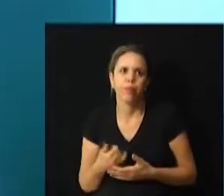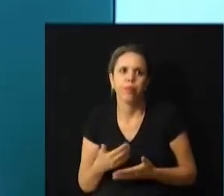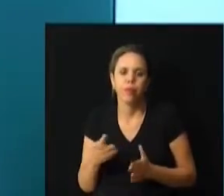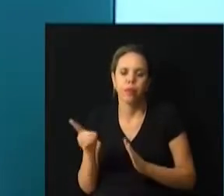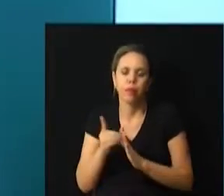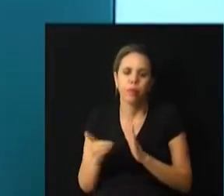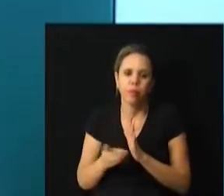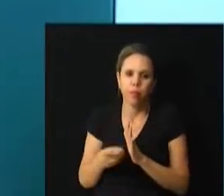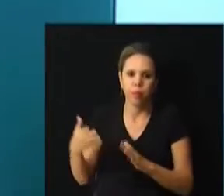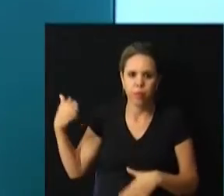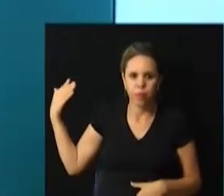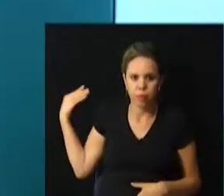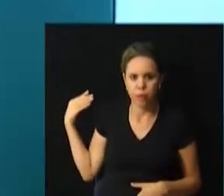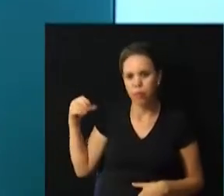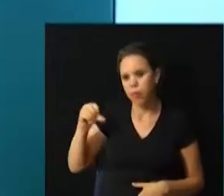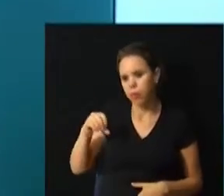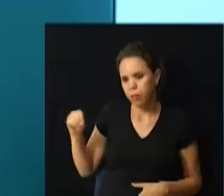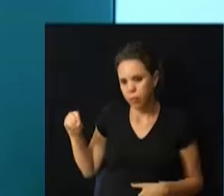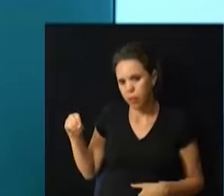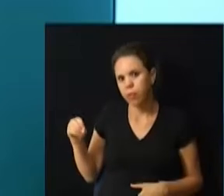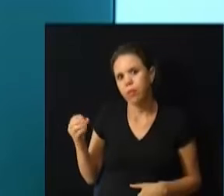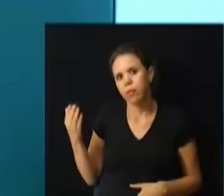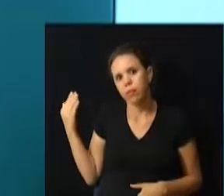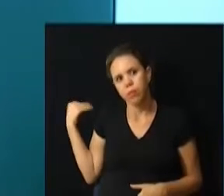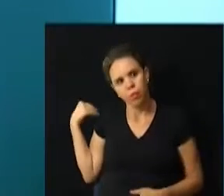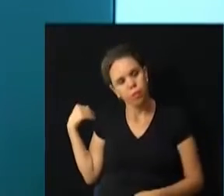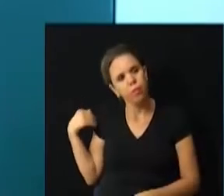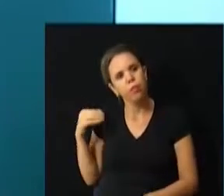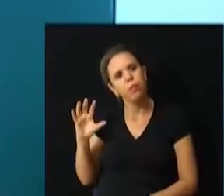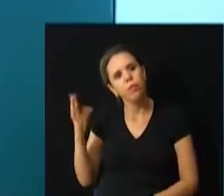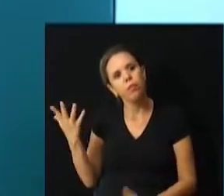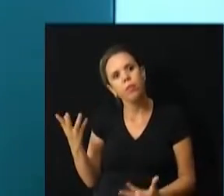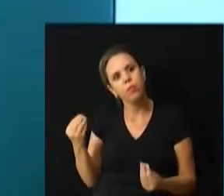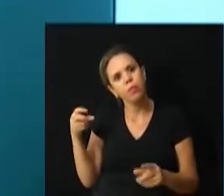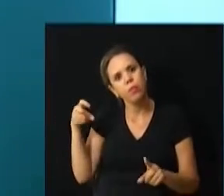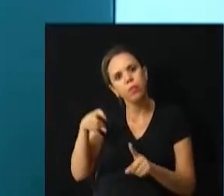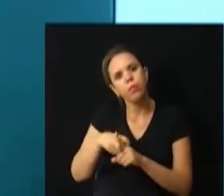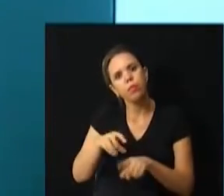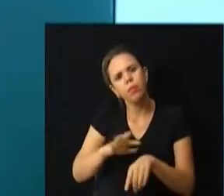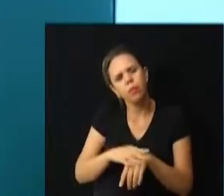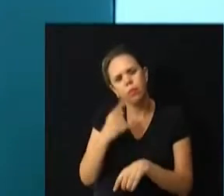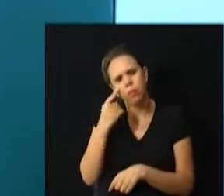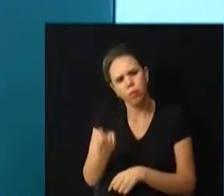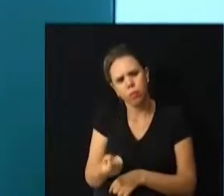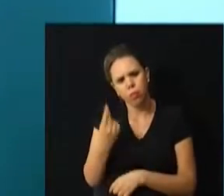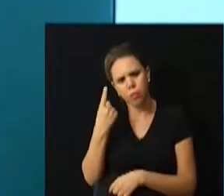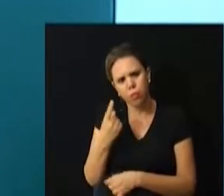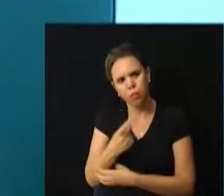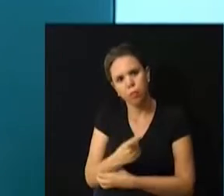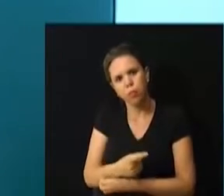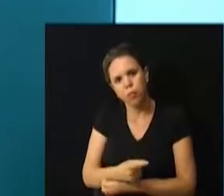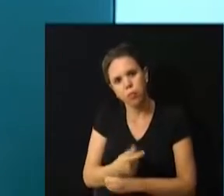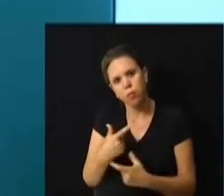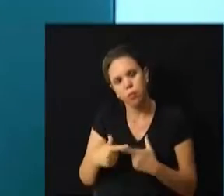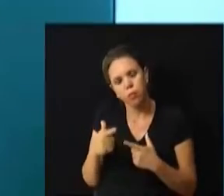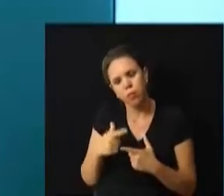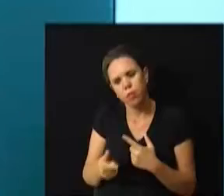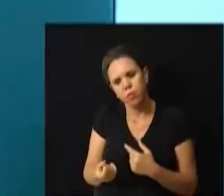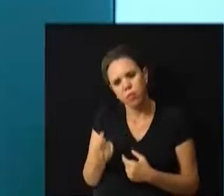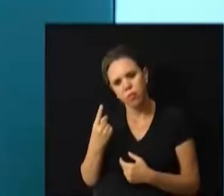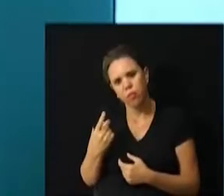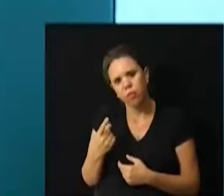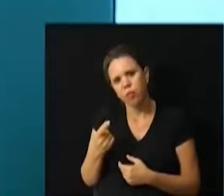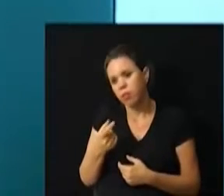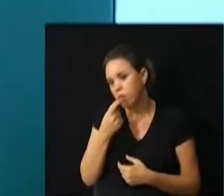Na década de 90, 91, né, aconteceu um acidente muito interessante, um caso